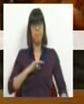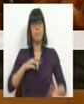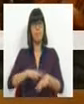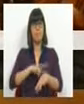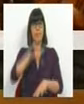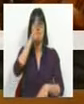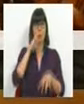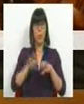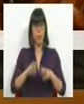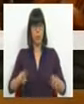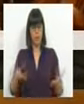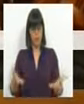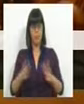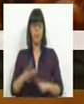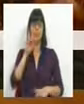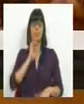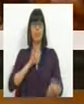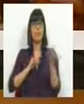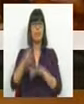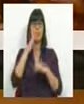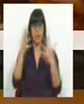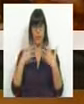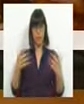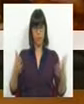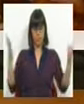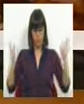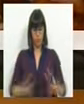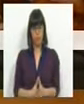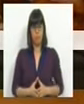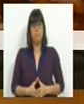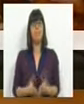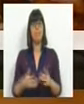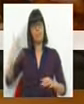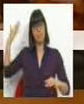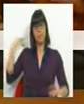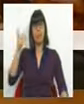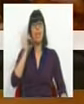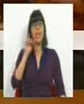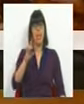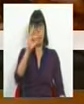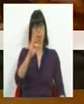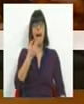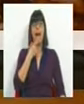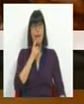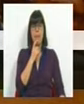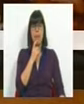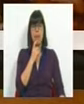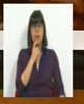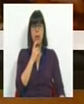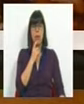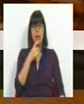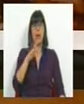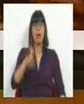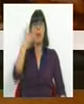Senhores membros do Governo, senhoras e senhores deputados. No passado dia 4 de abril,